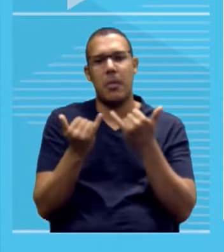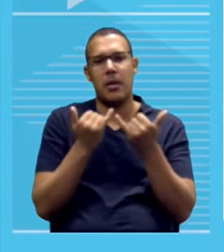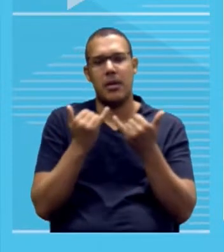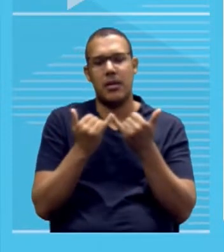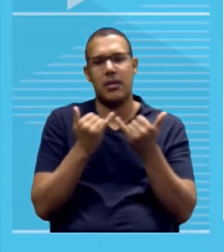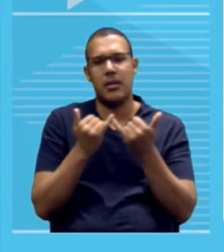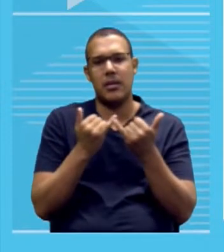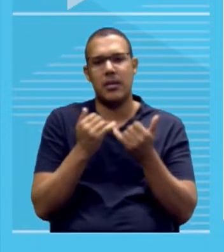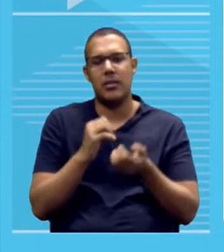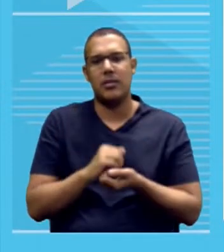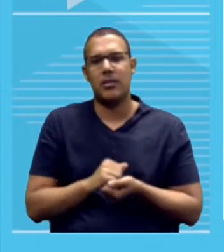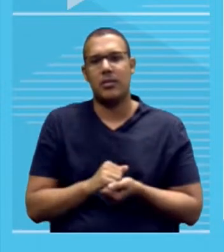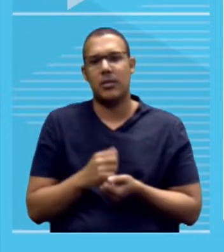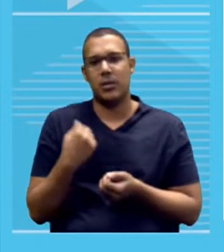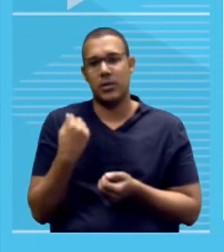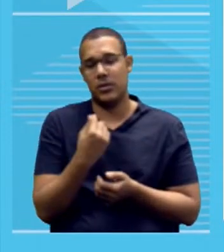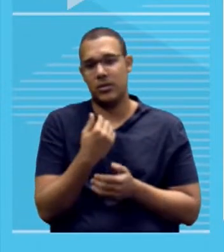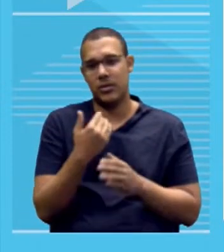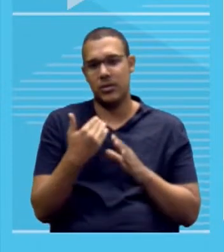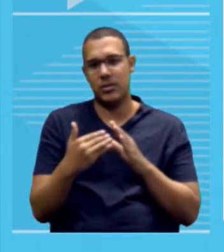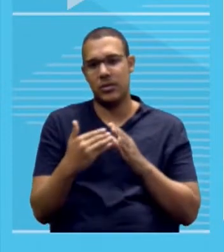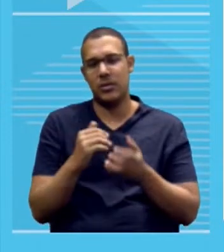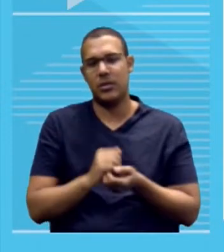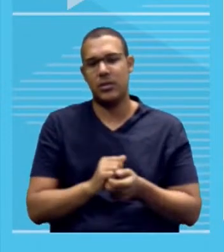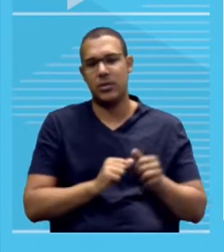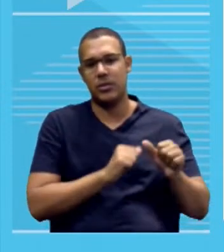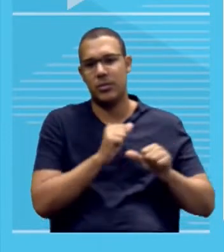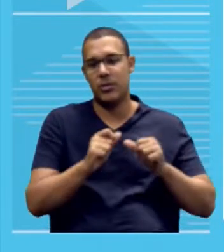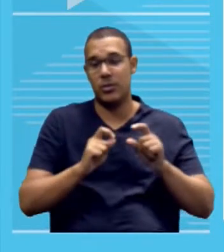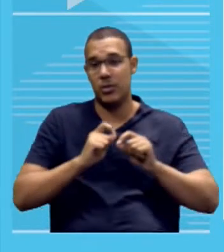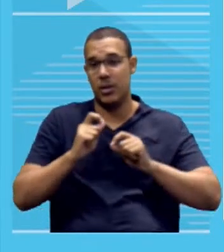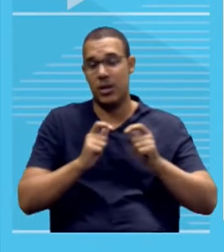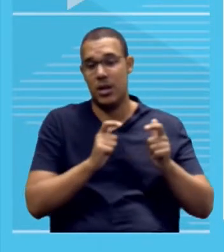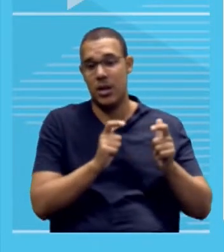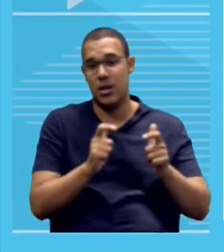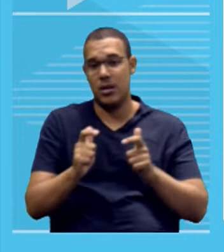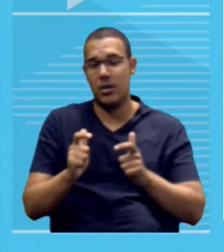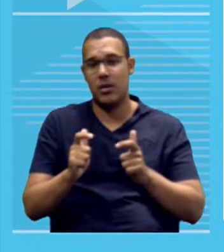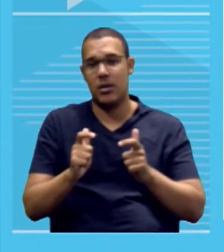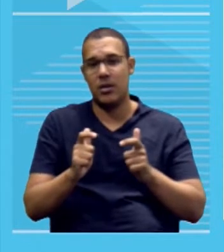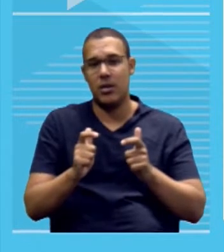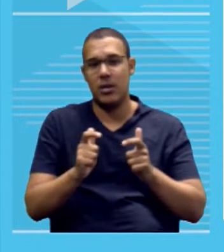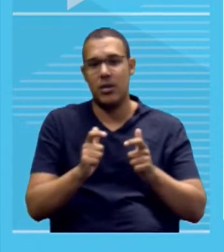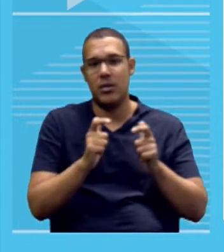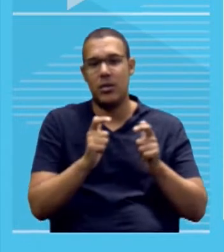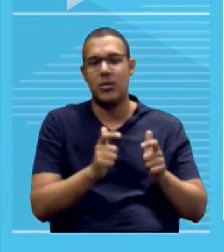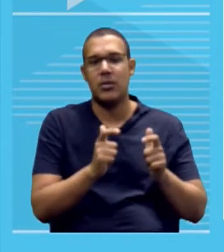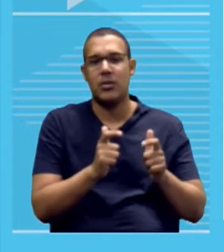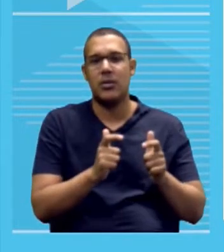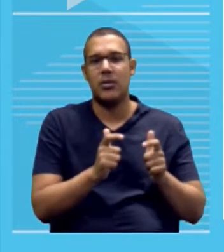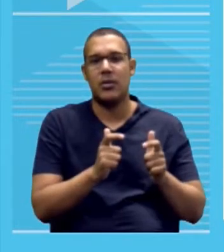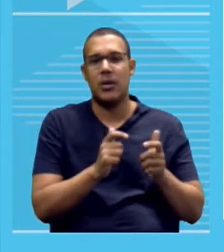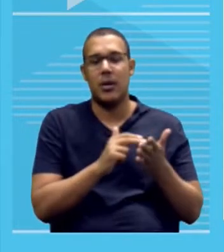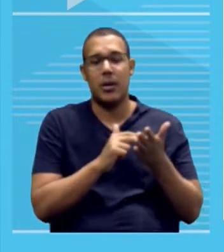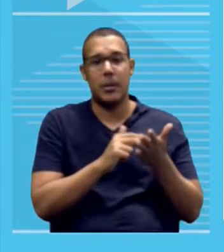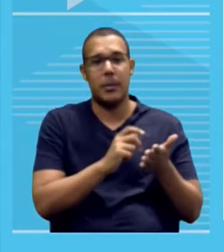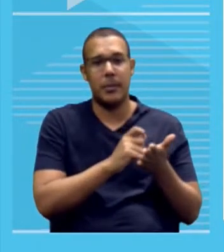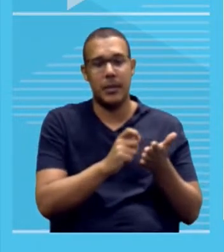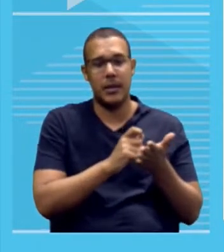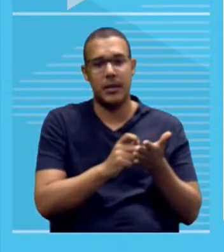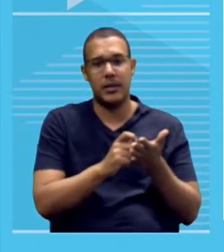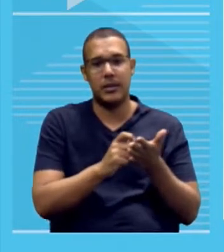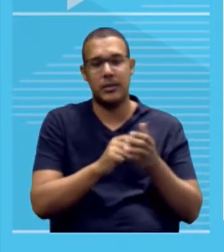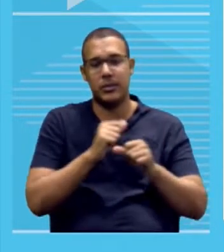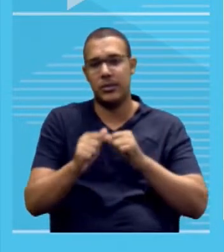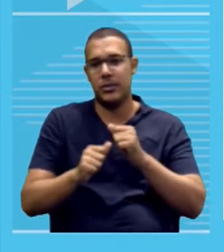nosso e-mail só mudou o ambiente do ambiente físico impresso para o ambiente virtual mas